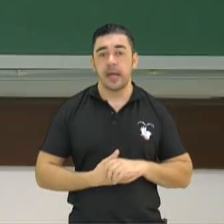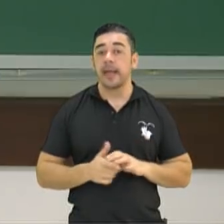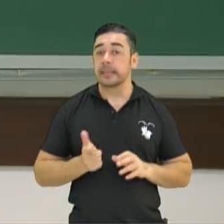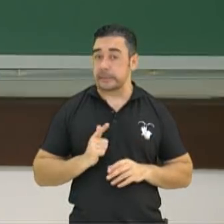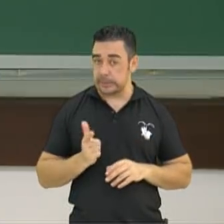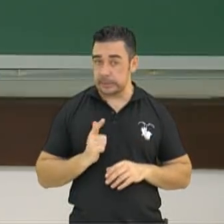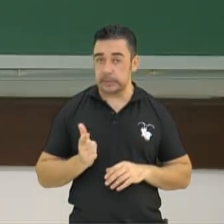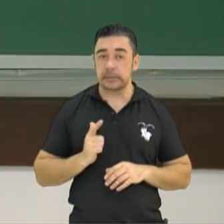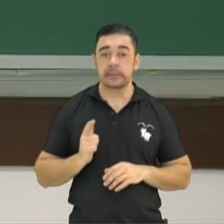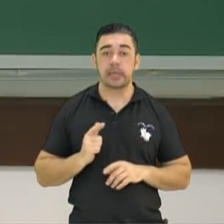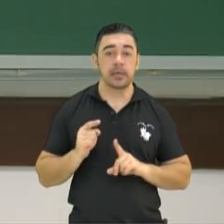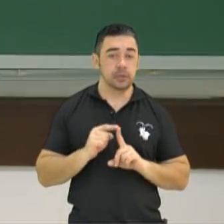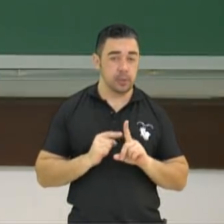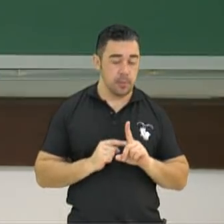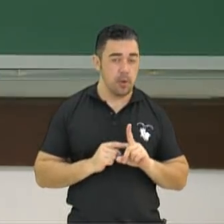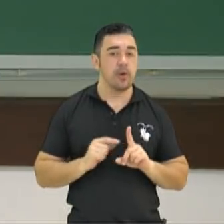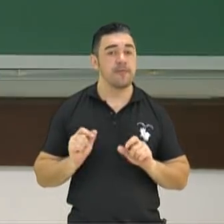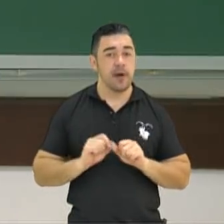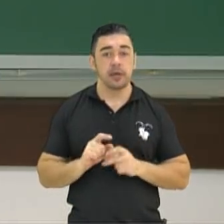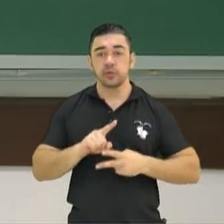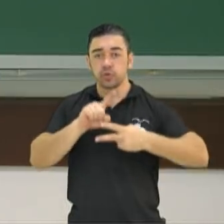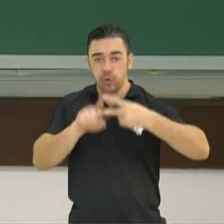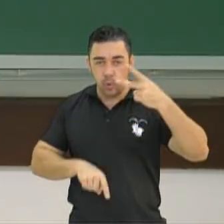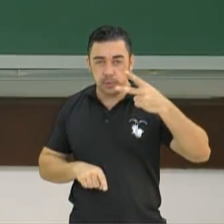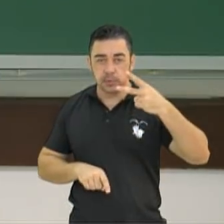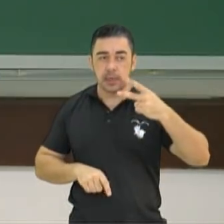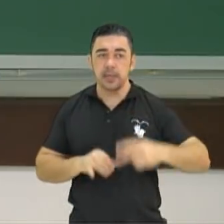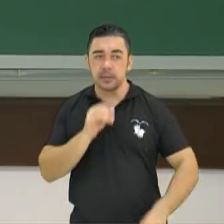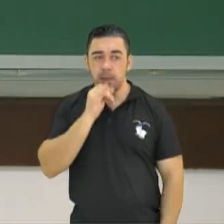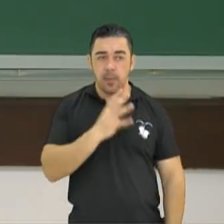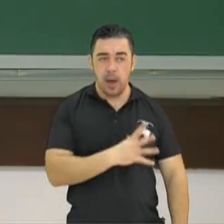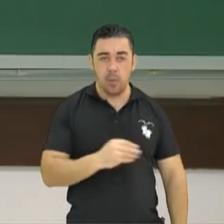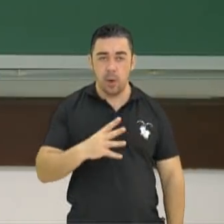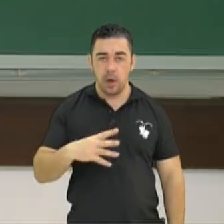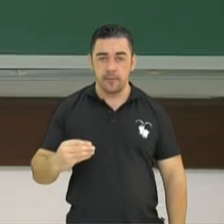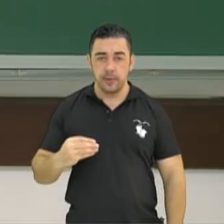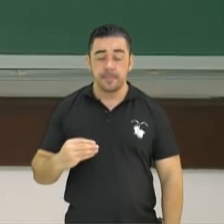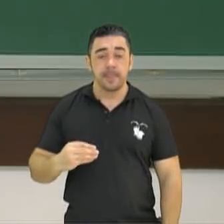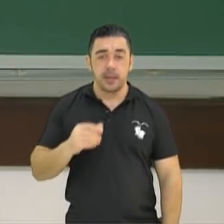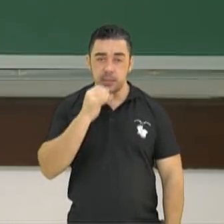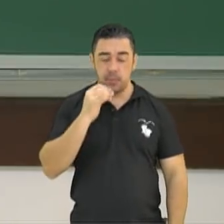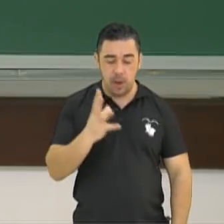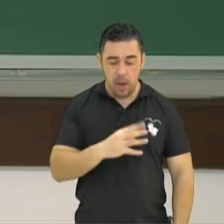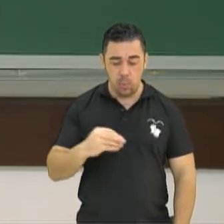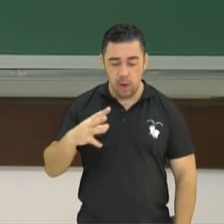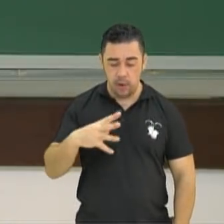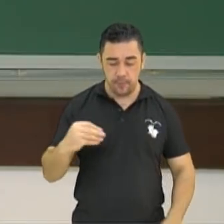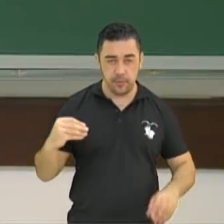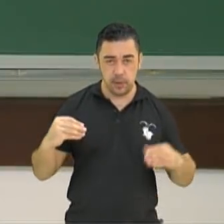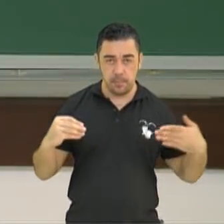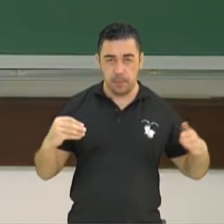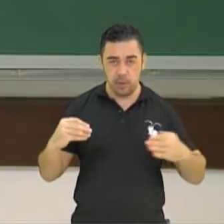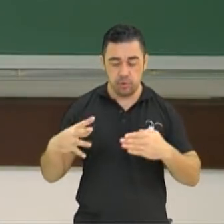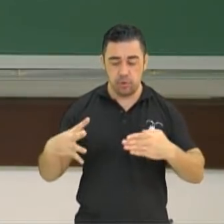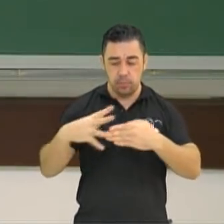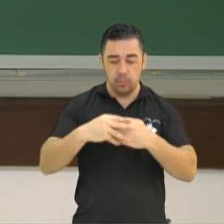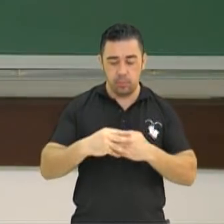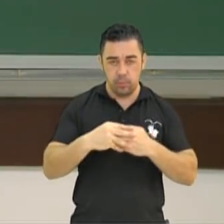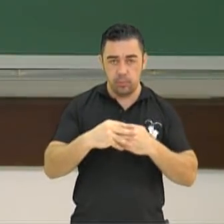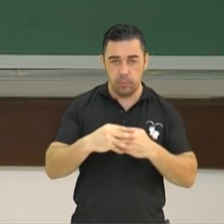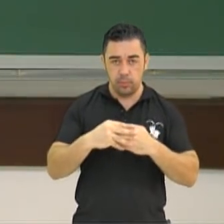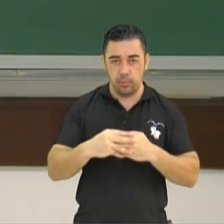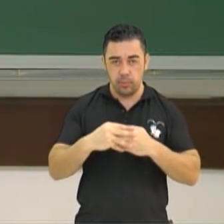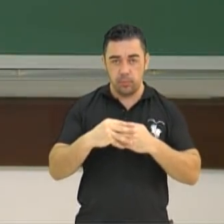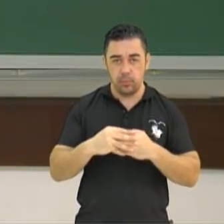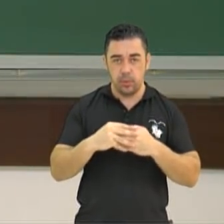coisas. Por exemplo, a água-viva. Ela, quando se alimenta do peixe, ela começa com a digestão extracelular, depois